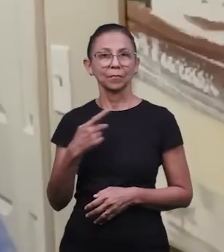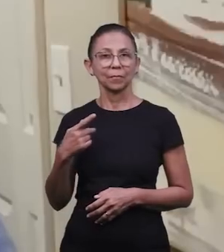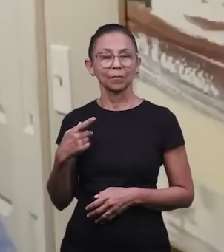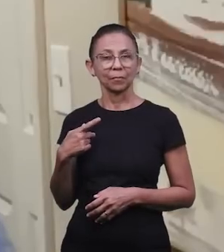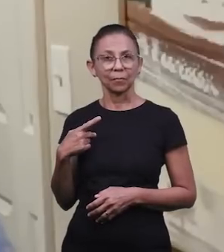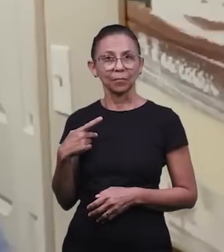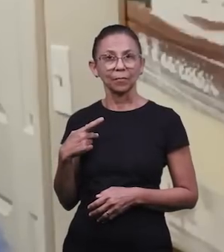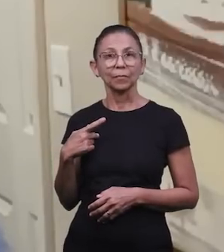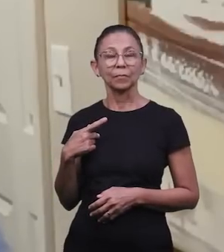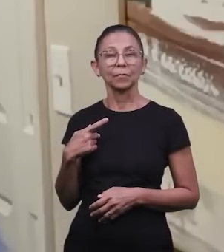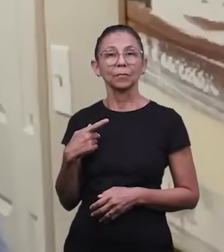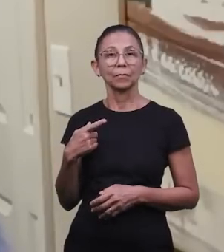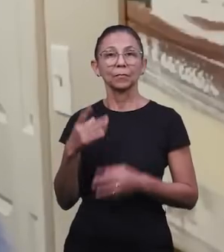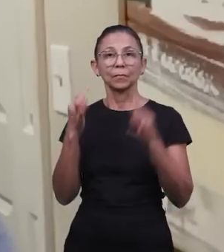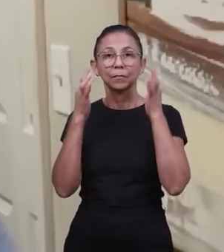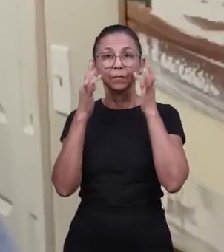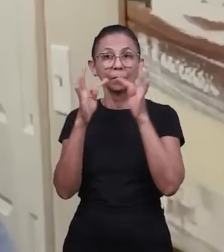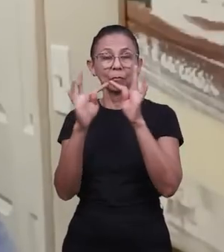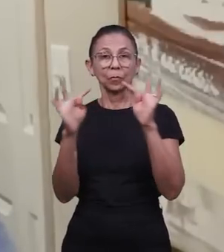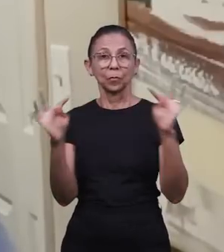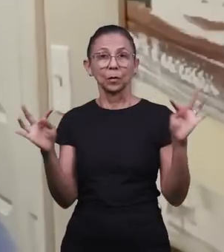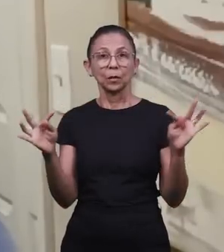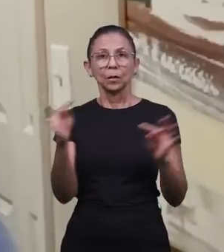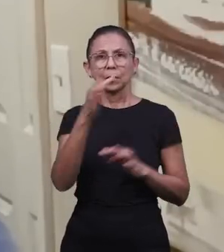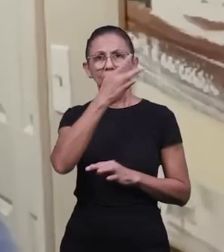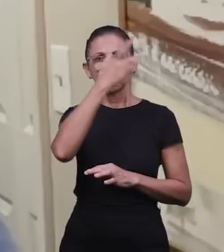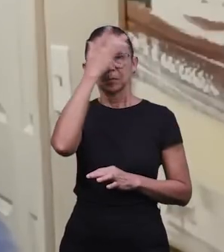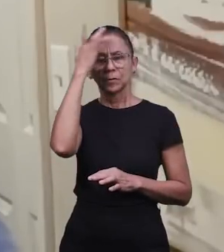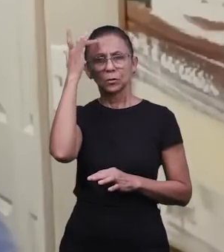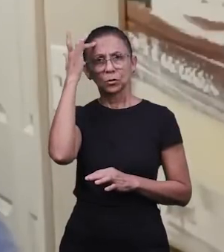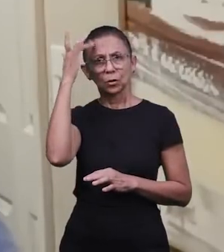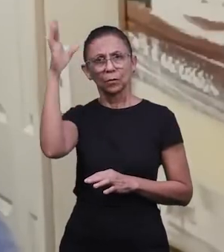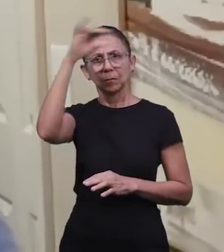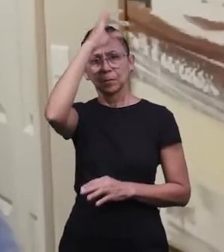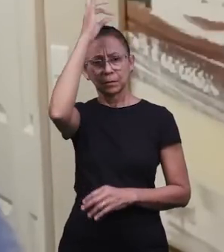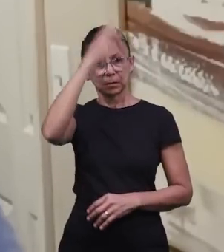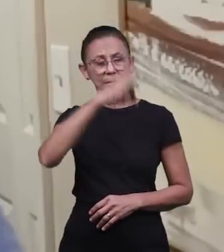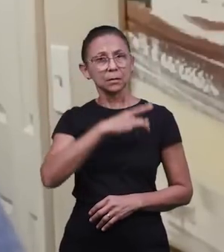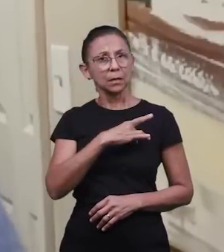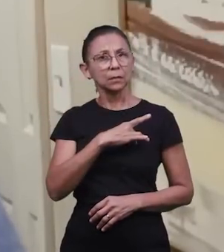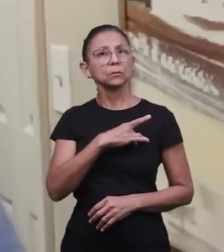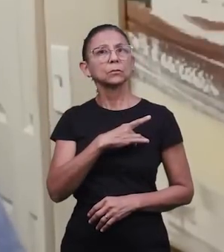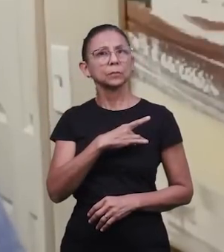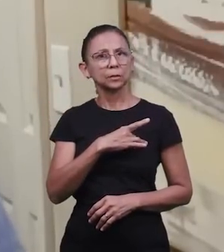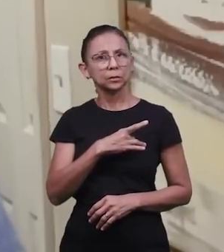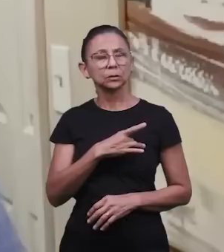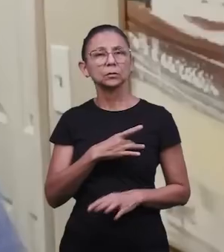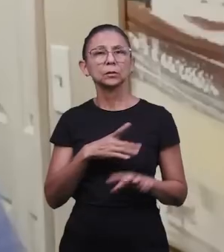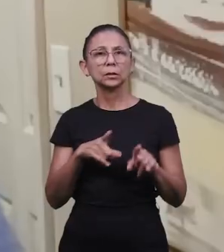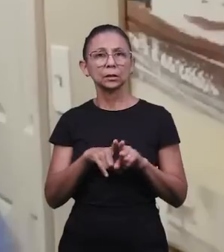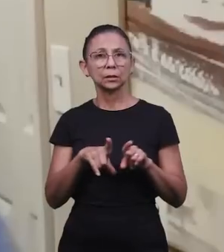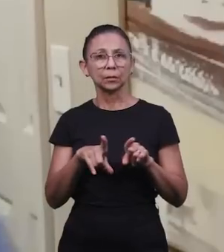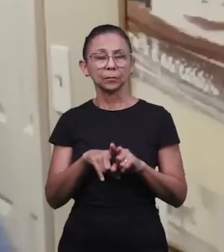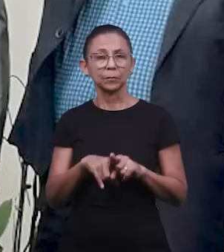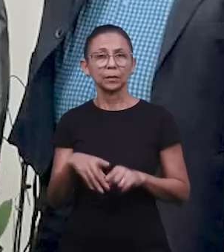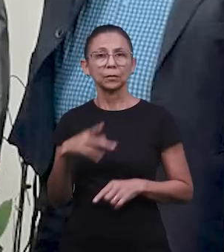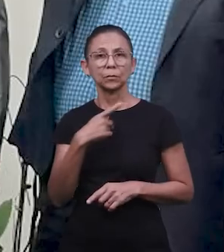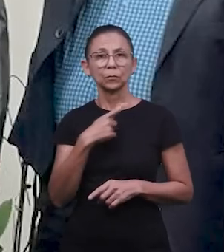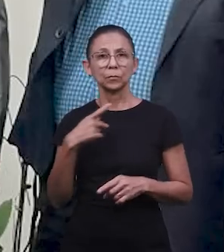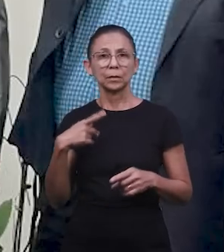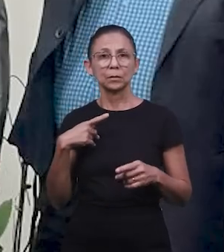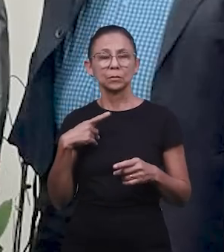pastor Ronildo Scherer testemunhou que muitos saíram dali batizados com o Espírito Santo. Ainda integraram o evento os pastores